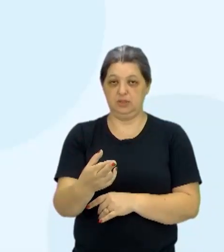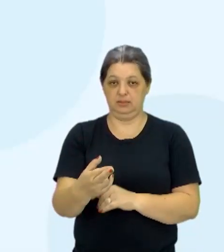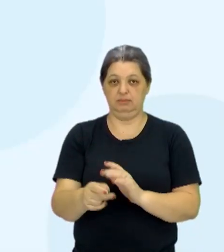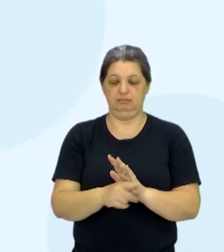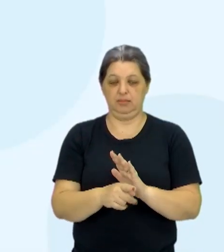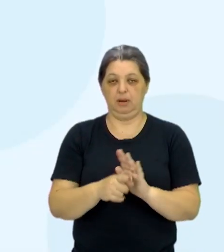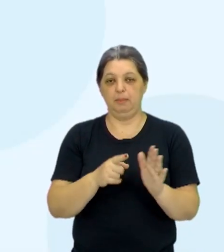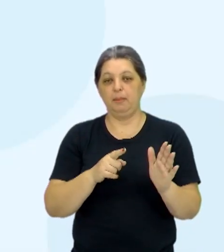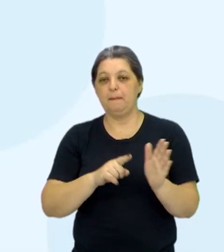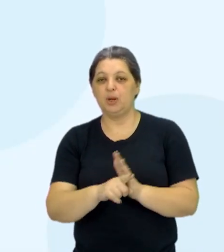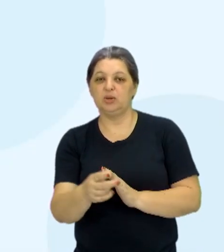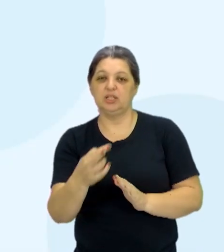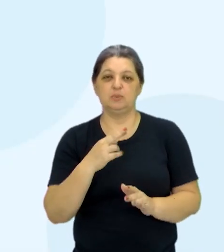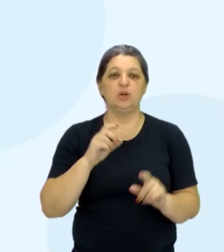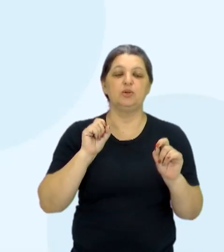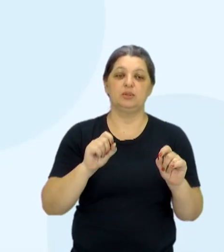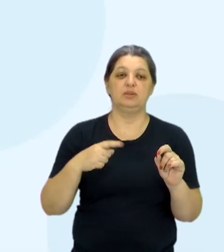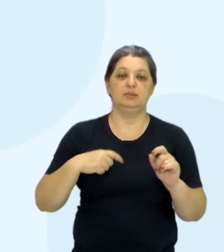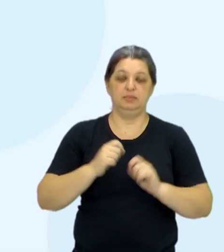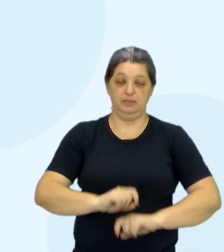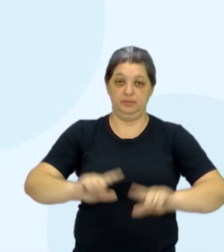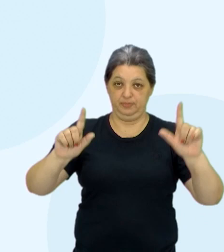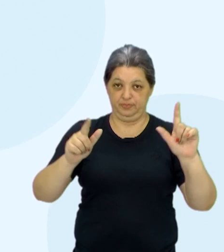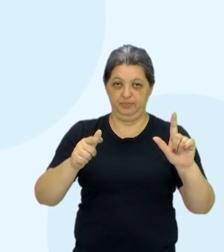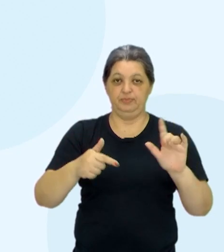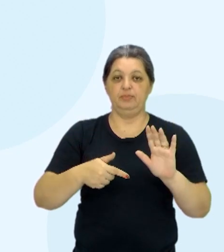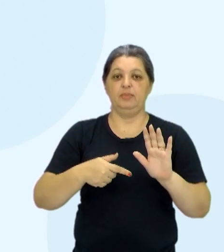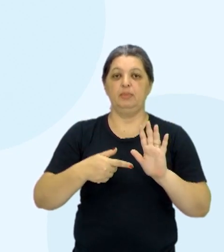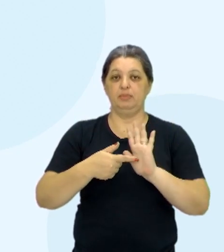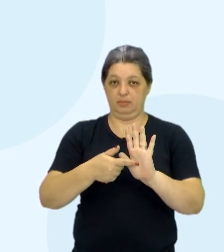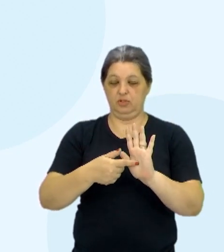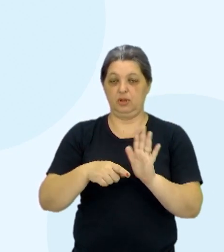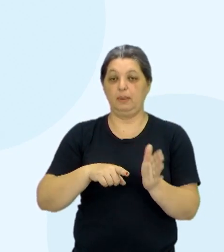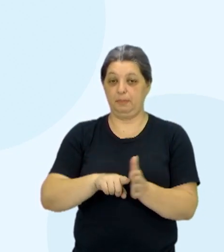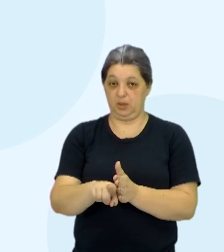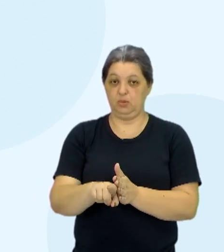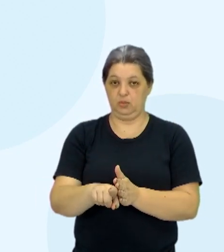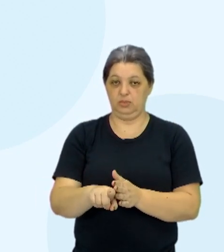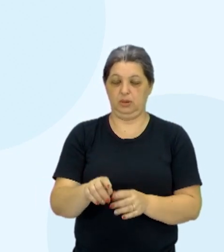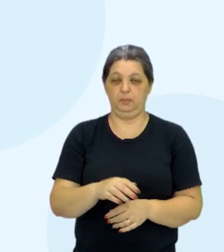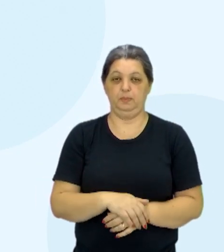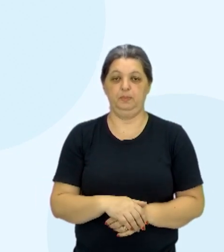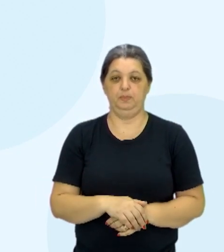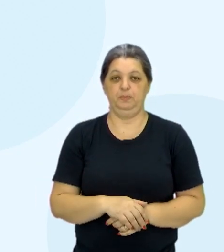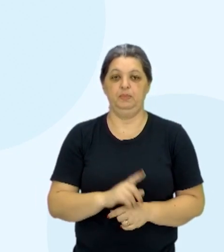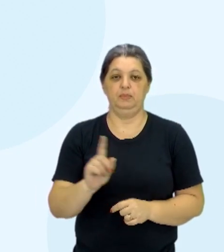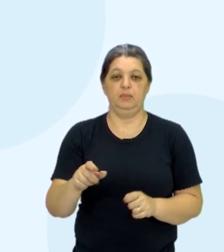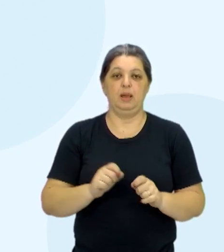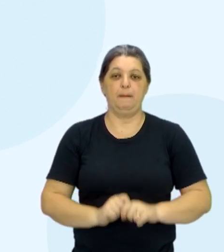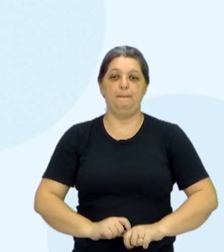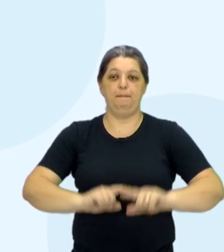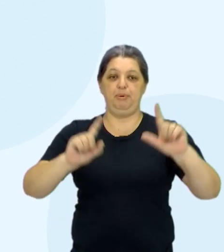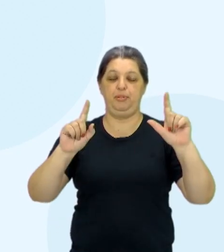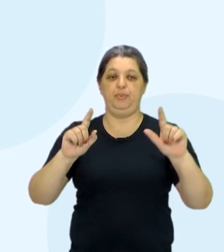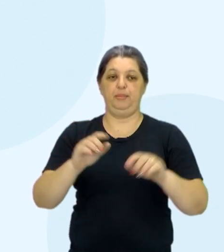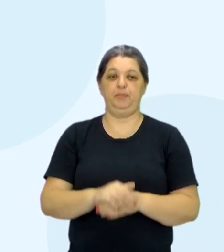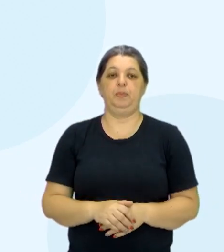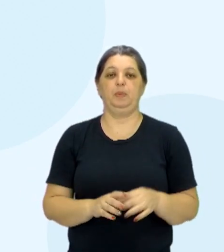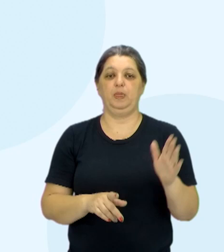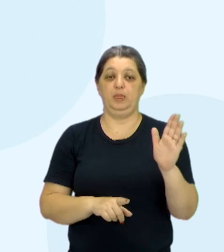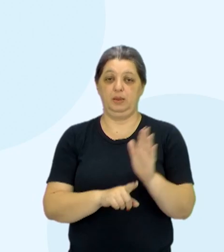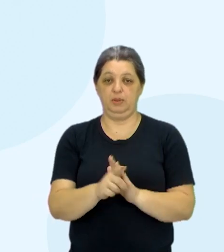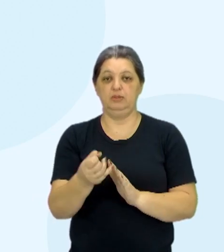quiz. O que é o quiz? Vai aparecer a pergunta, daqui um pouco eu vou pedir para a Tati, a nossa produtora, subir a pergunta. E se você estiver